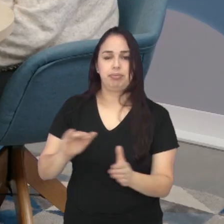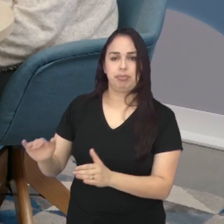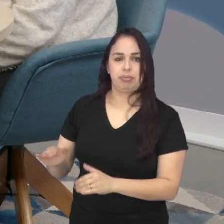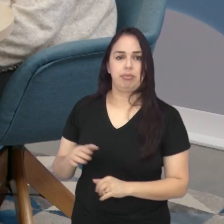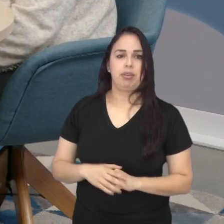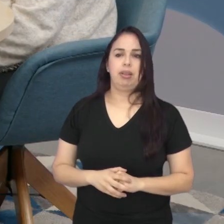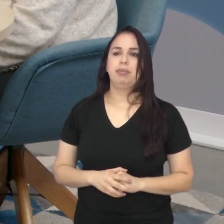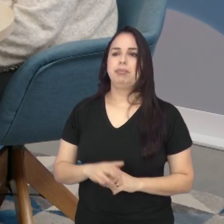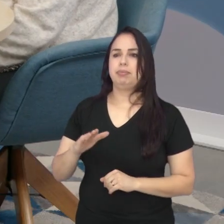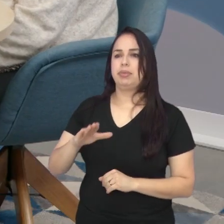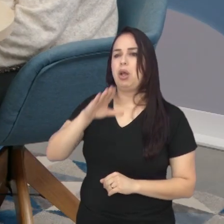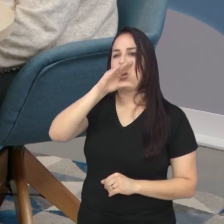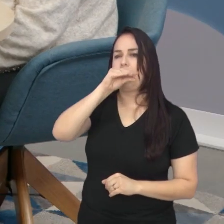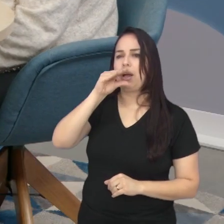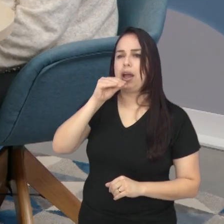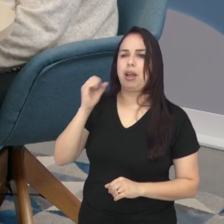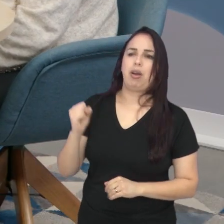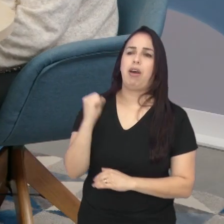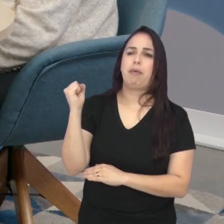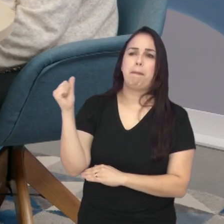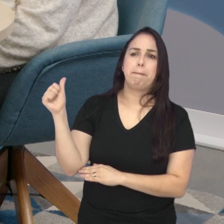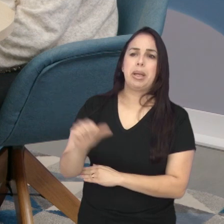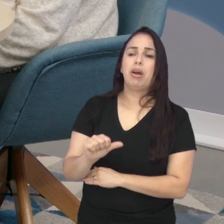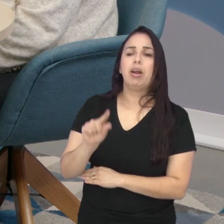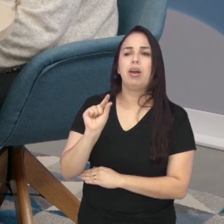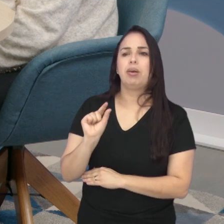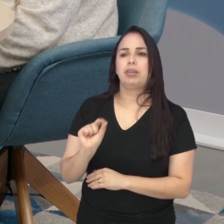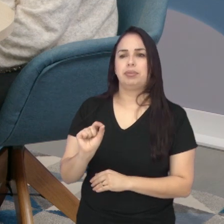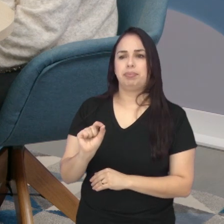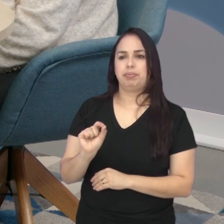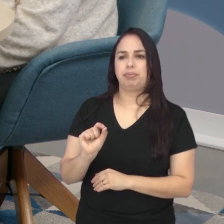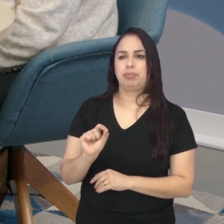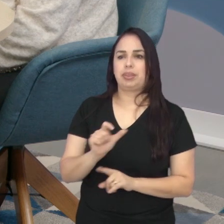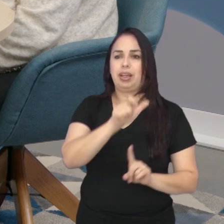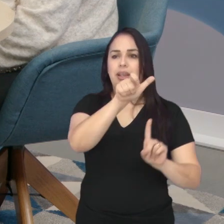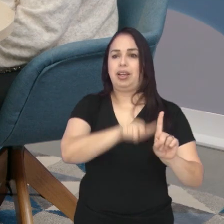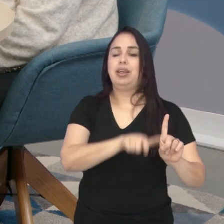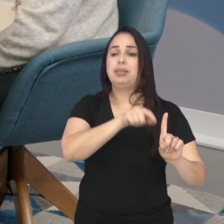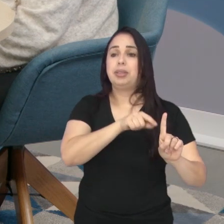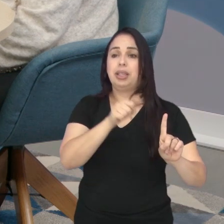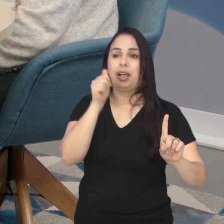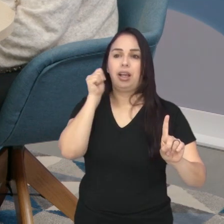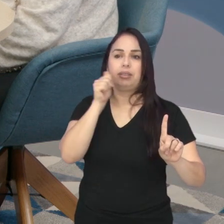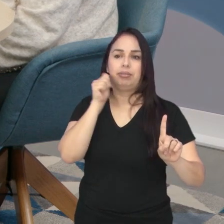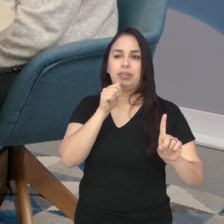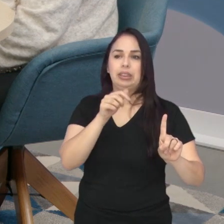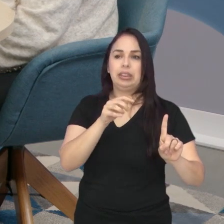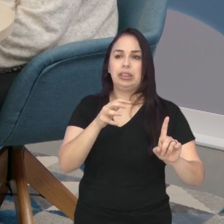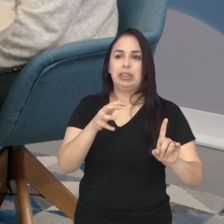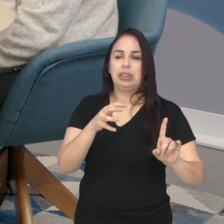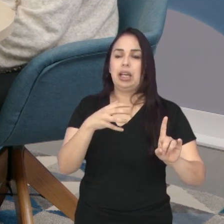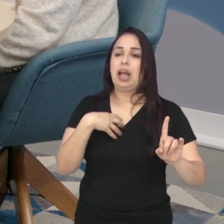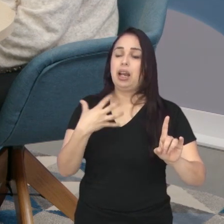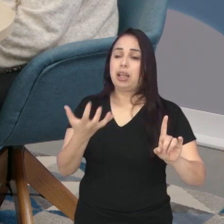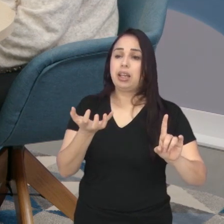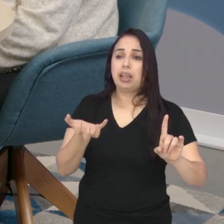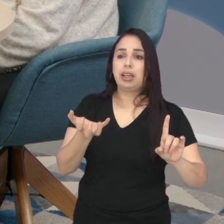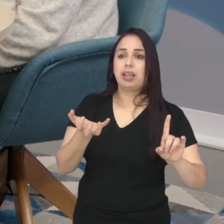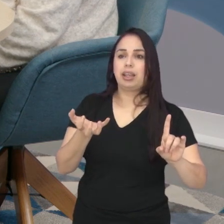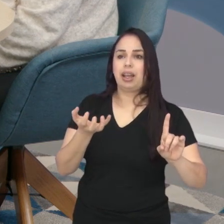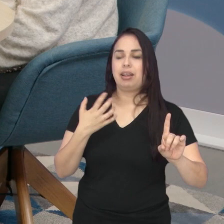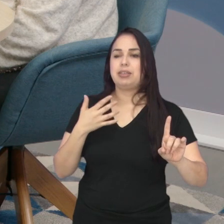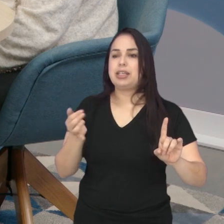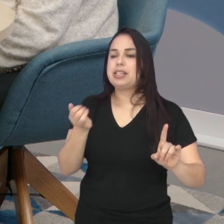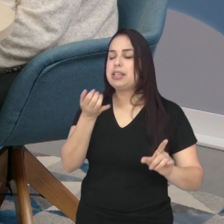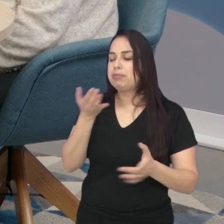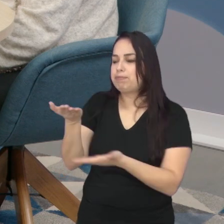no caso do adolescente, acho que o que agrava mais é o fato de a adolescente se sentir aceita, né?